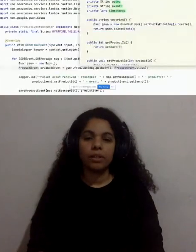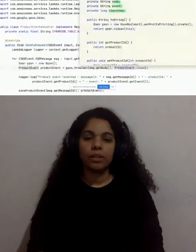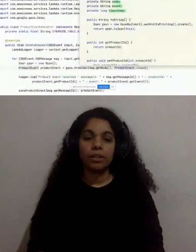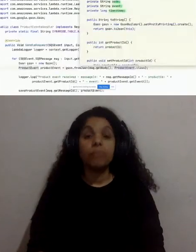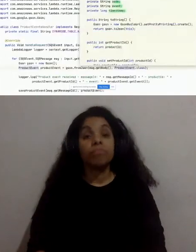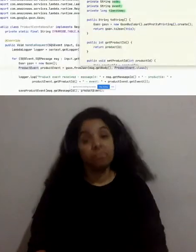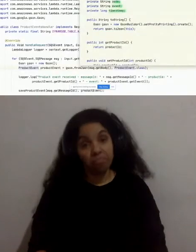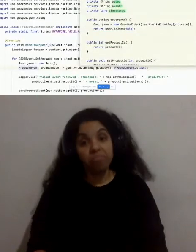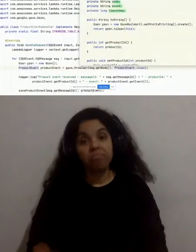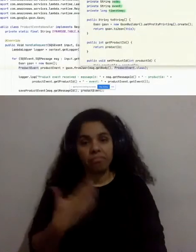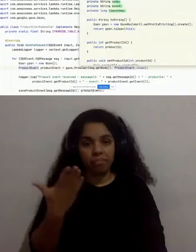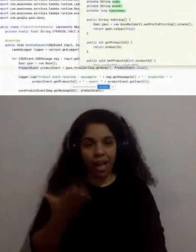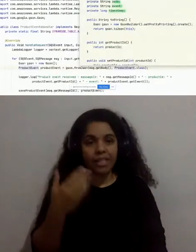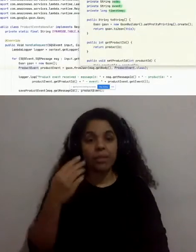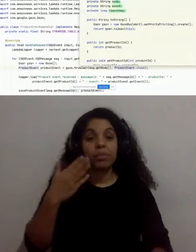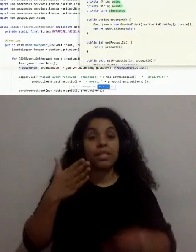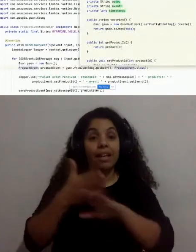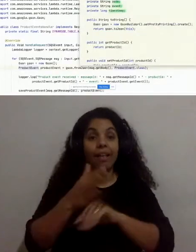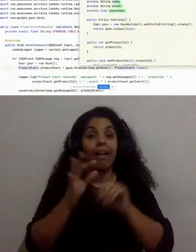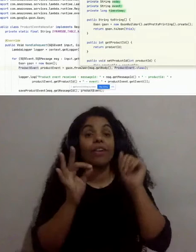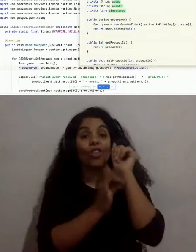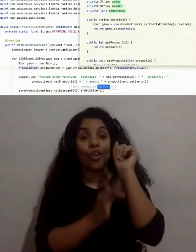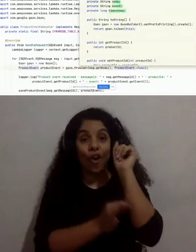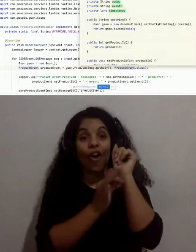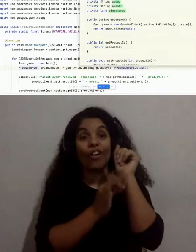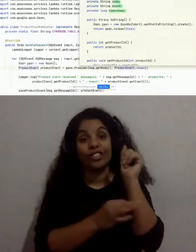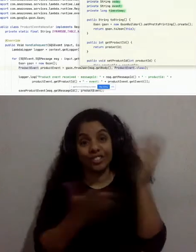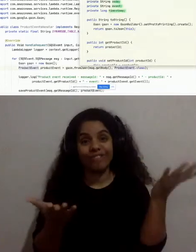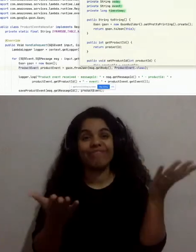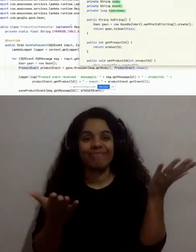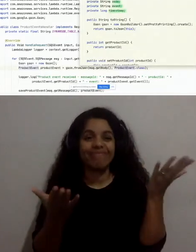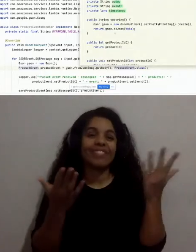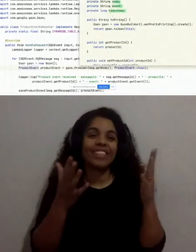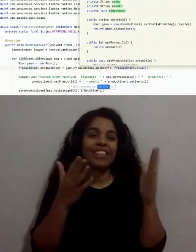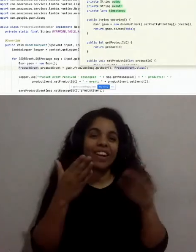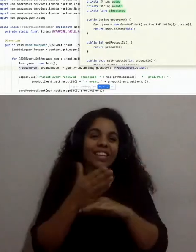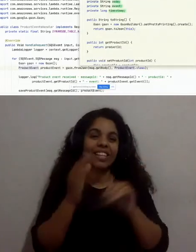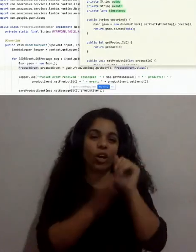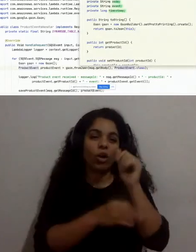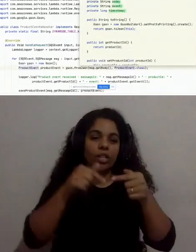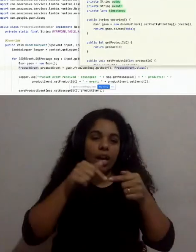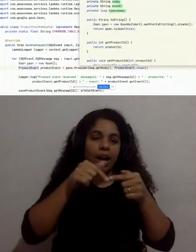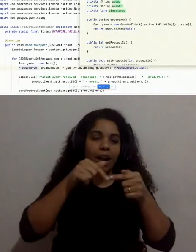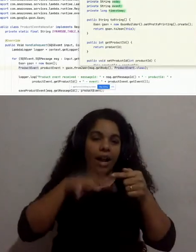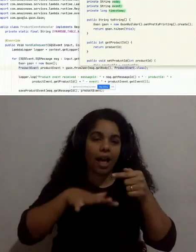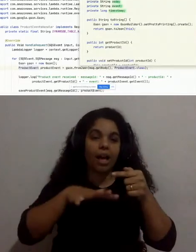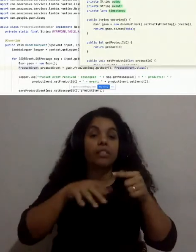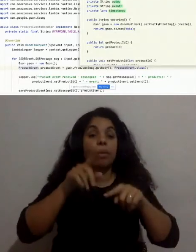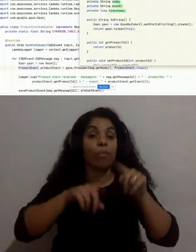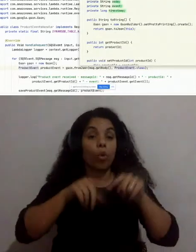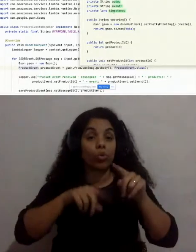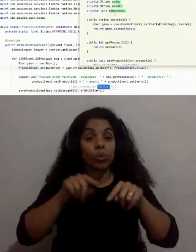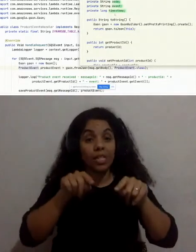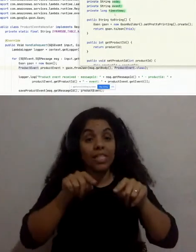Para isso, você precisa entrar no código. Você vai entrar dentro da classe produto. Isso aqui,